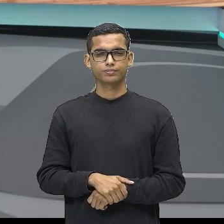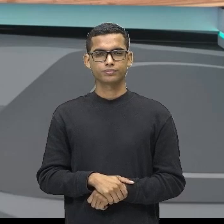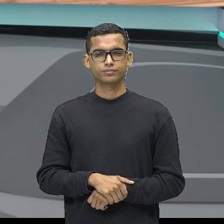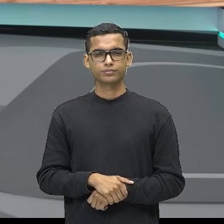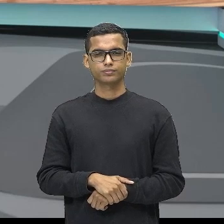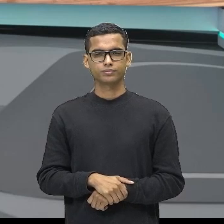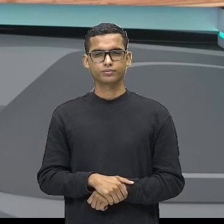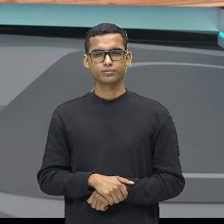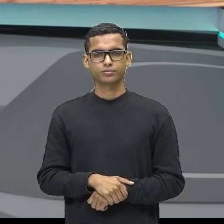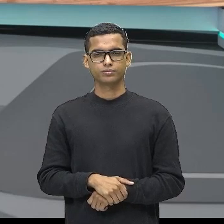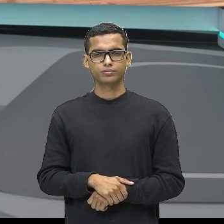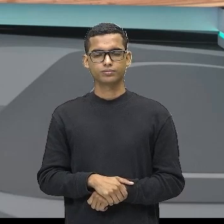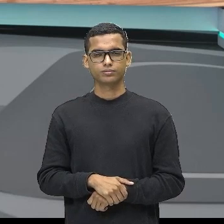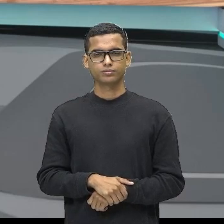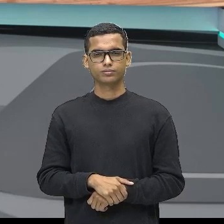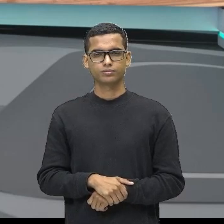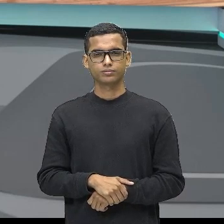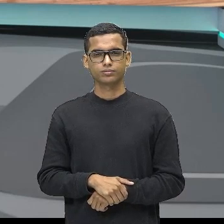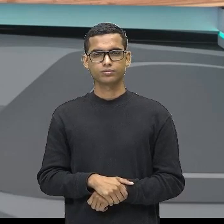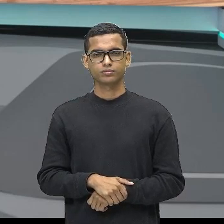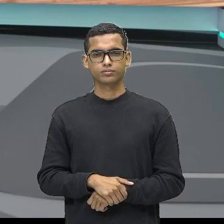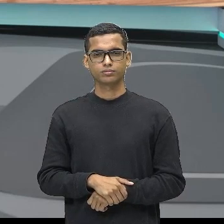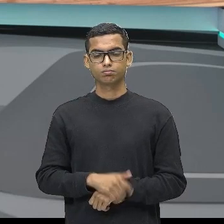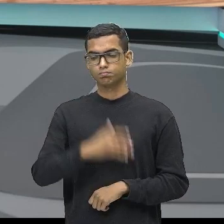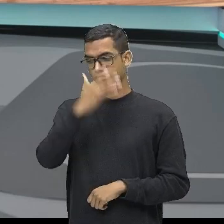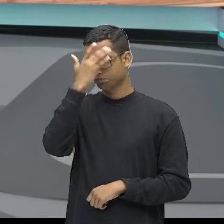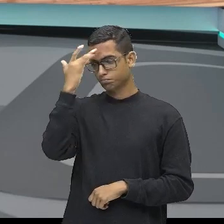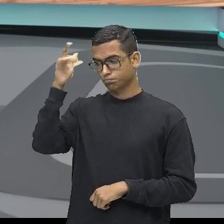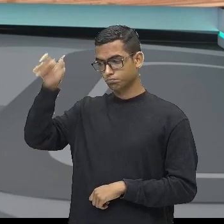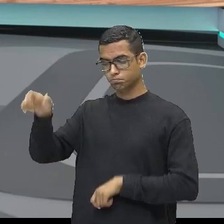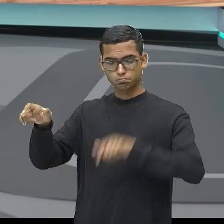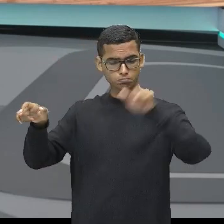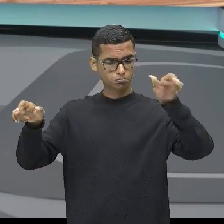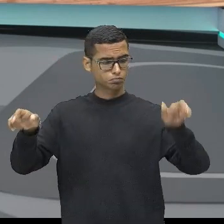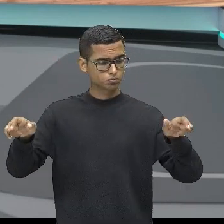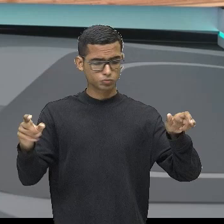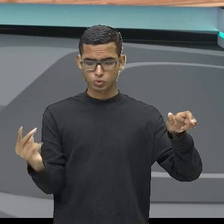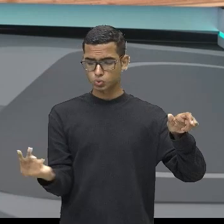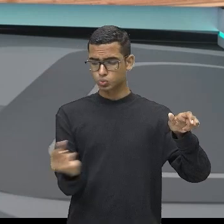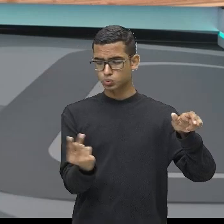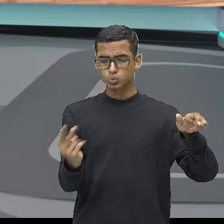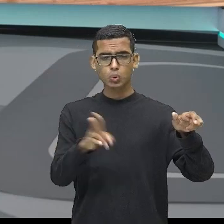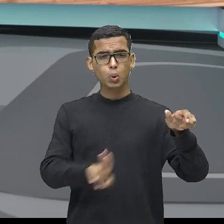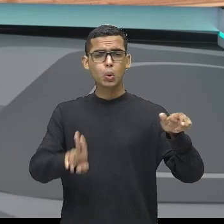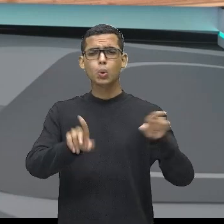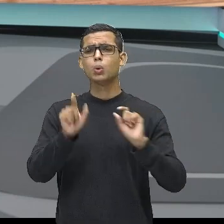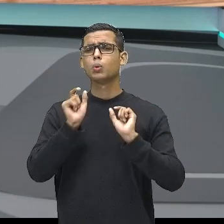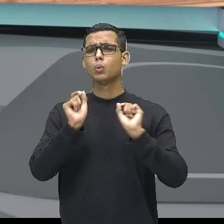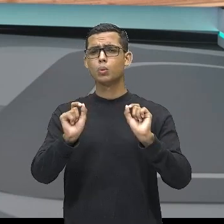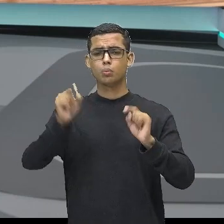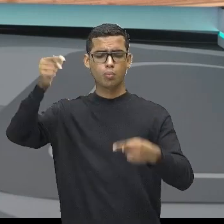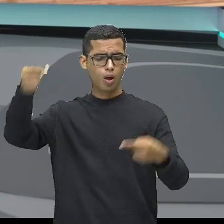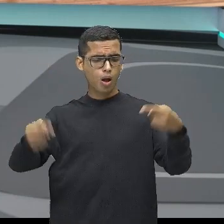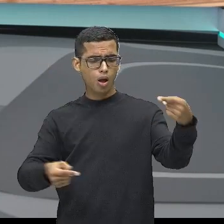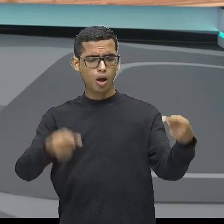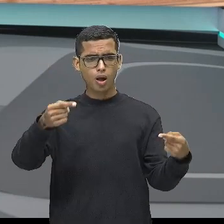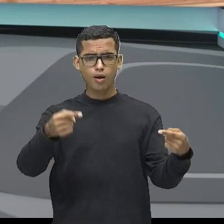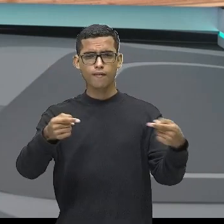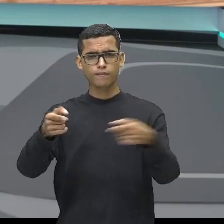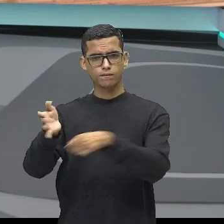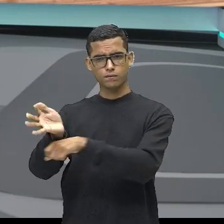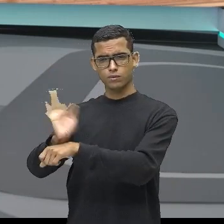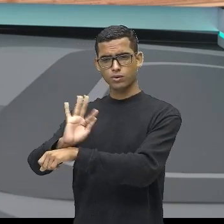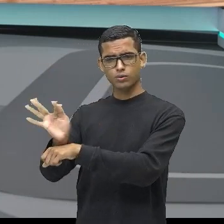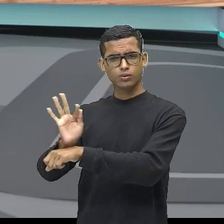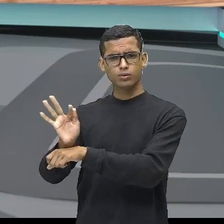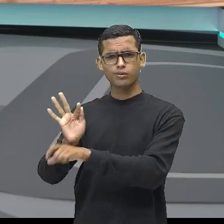você observou que os nossos personagens utilizaram linguagem formal, certo? O que é a linguagem formal? É aquela linguagem que está de